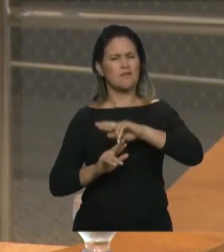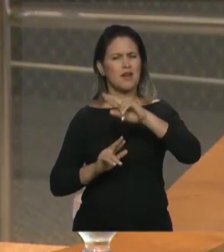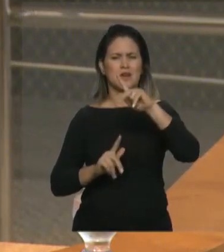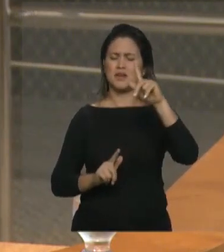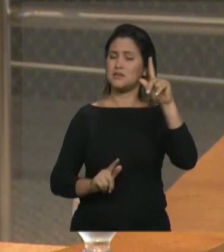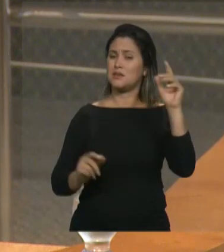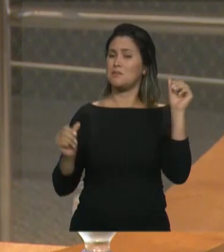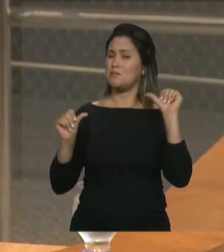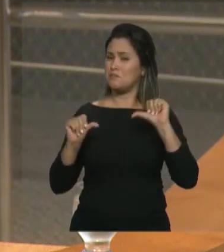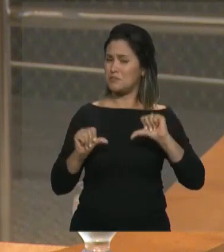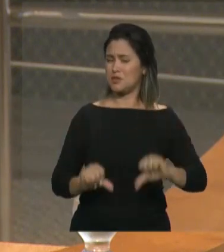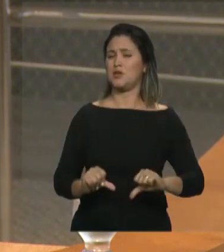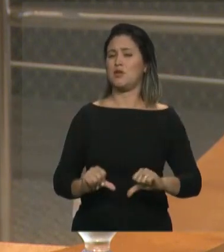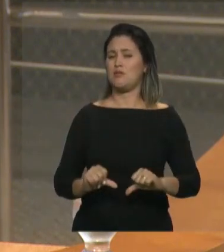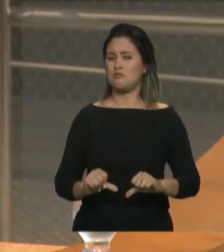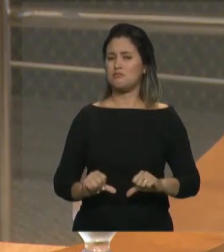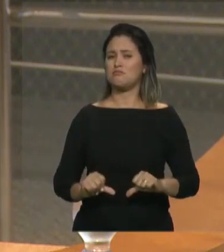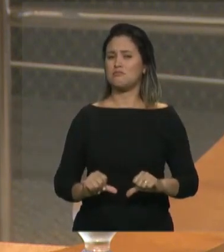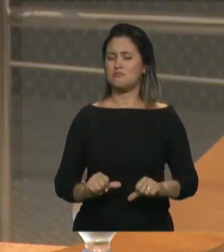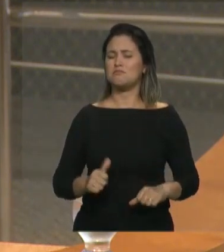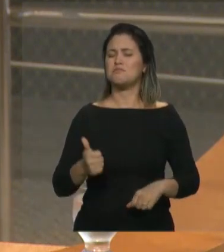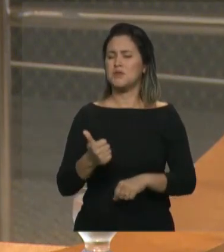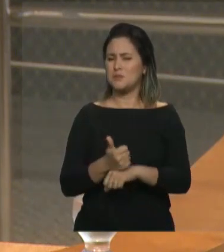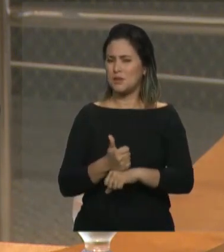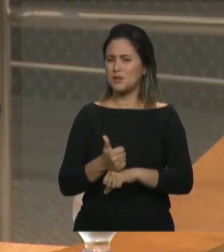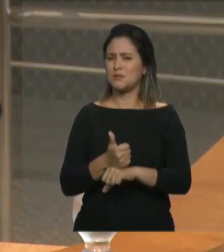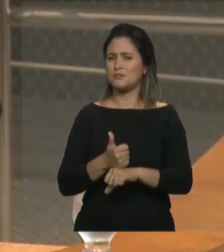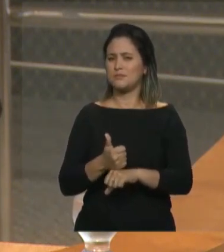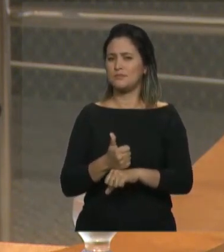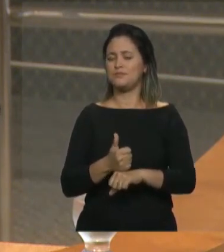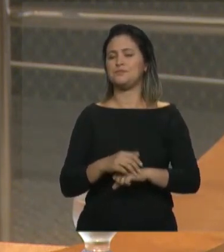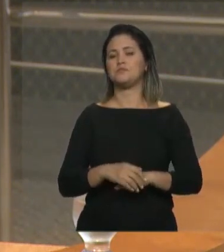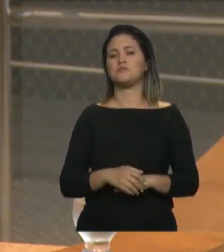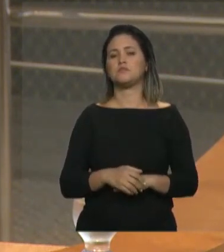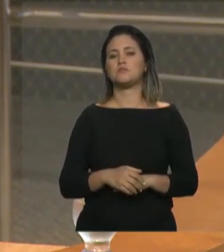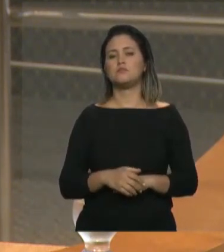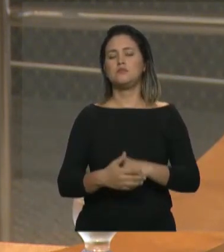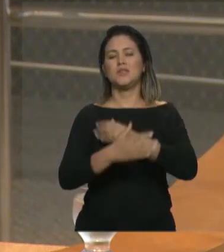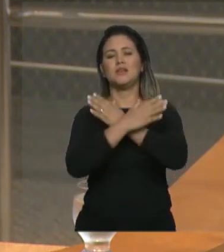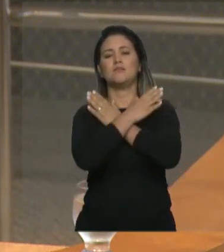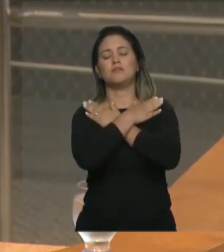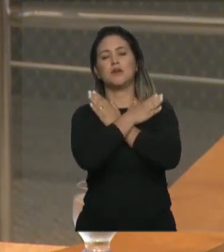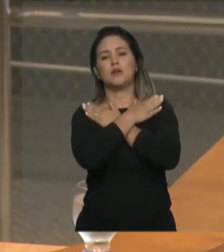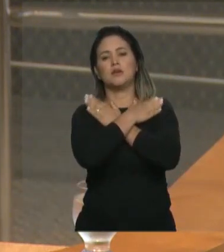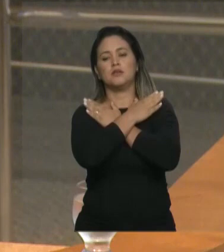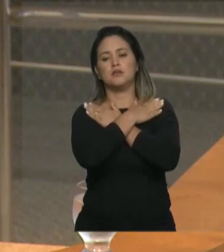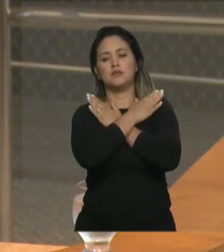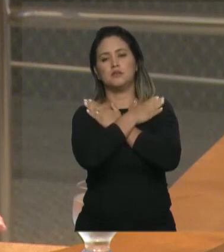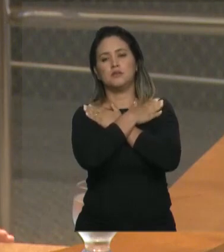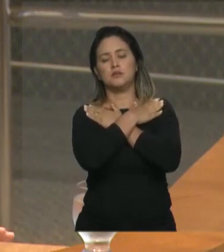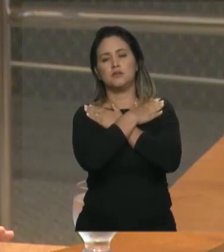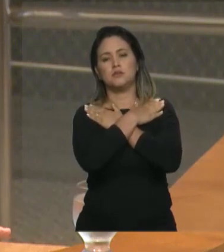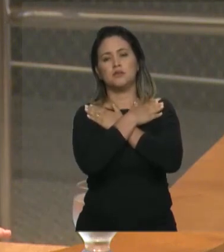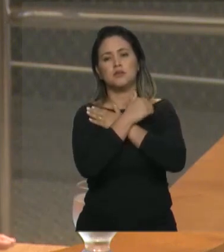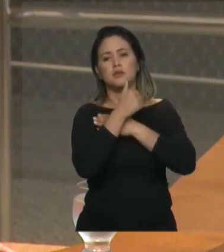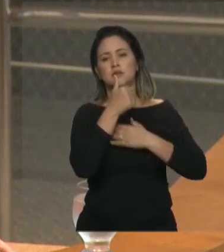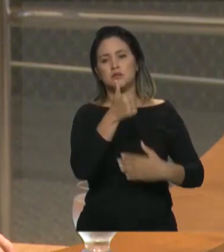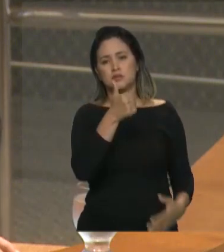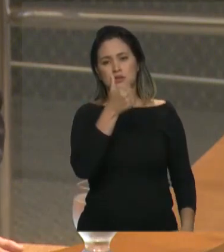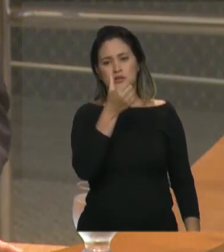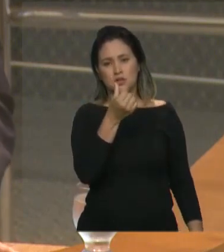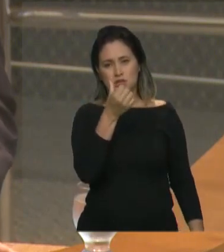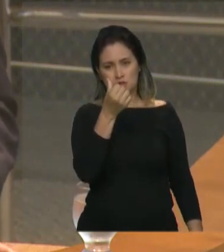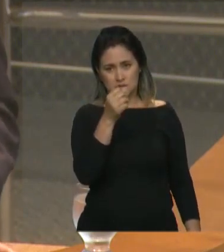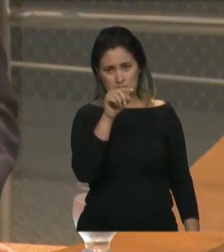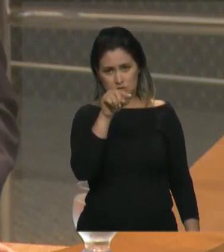para o vizinho estado do Piauí. O desemprego aumentou em 667 mil de 2014